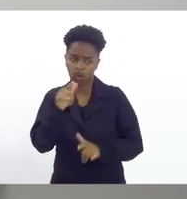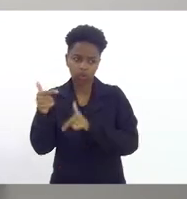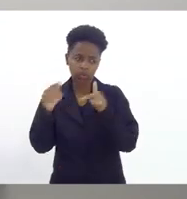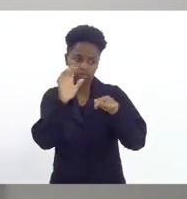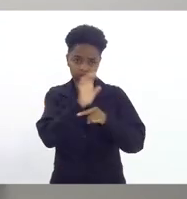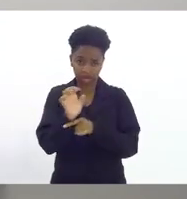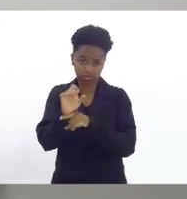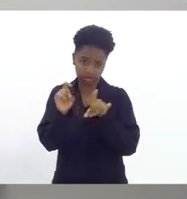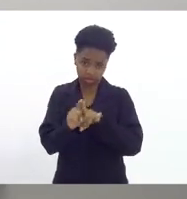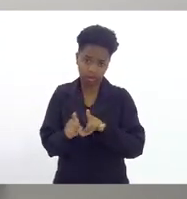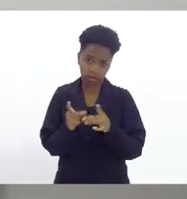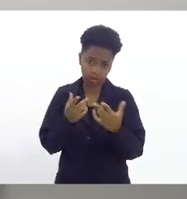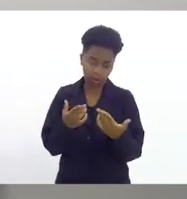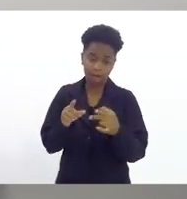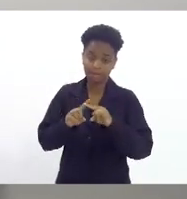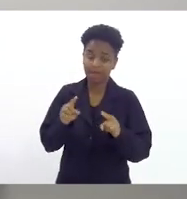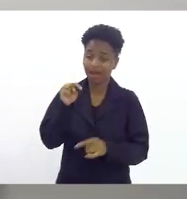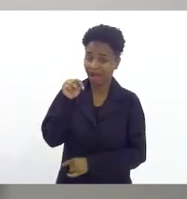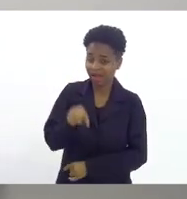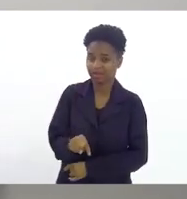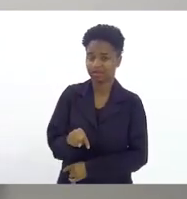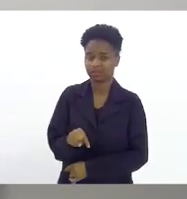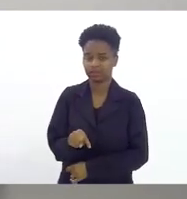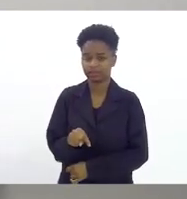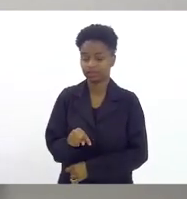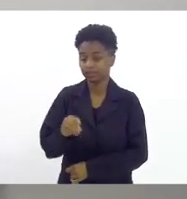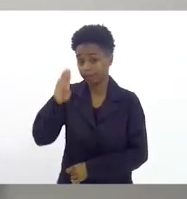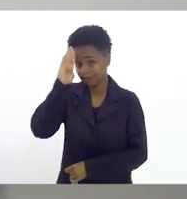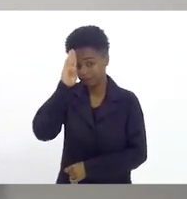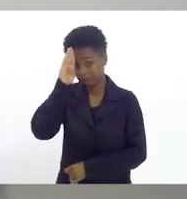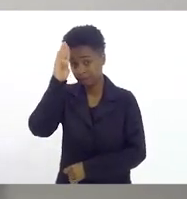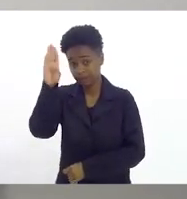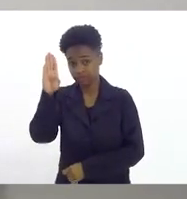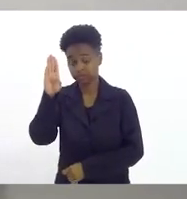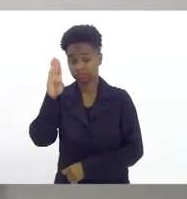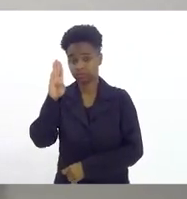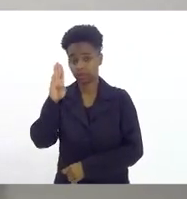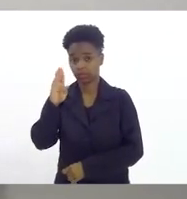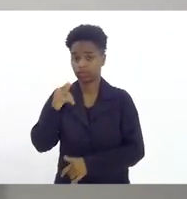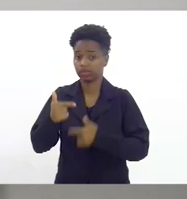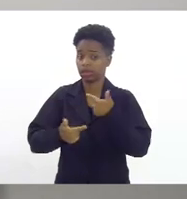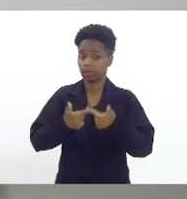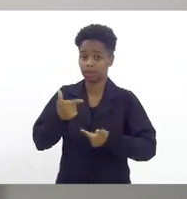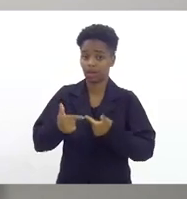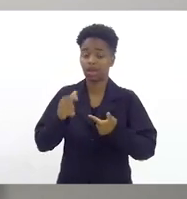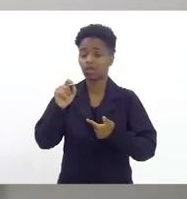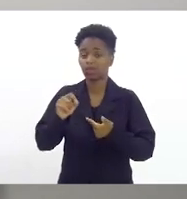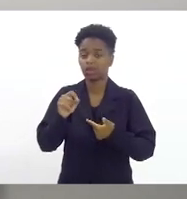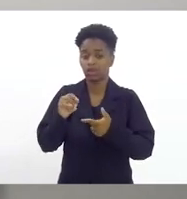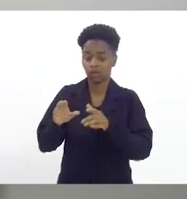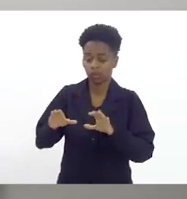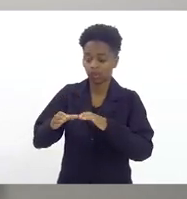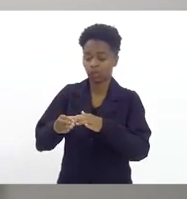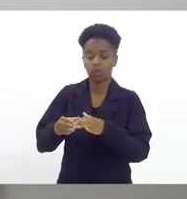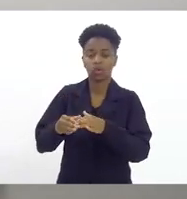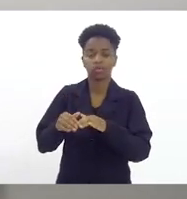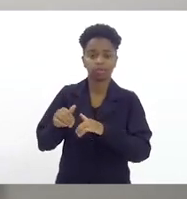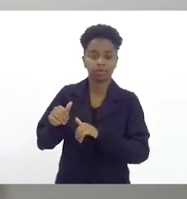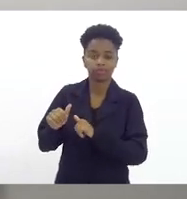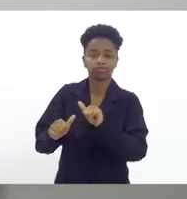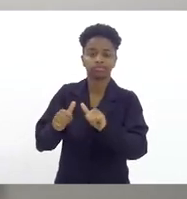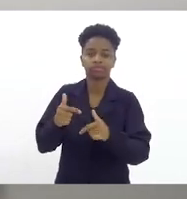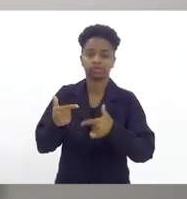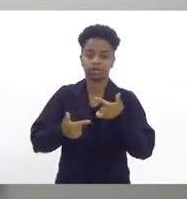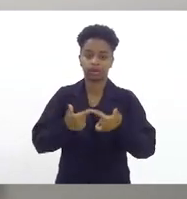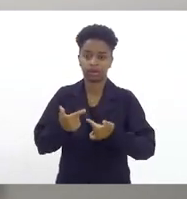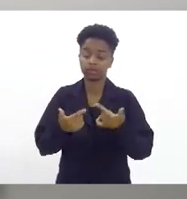estados ocorre mas aqui o principal instrumento de trabalho é Convenção Coletiva de trabalho e